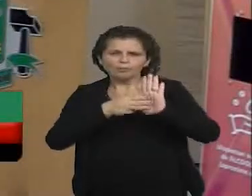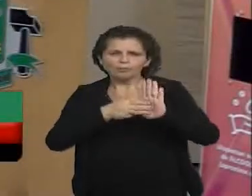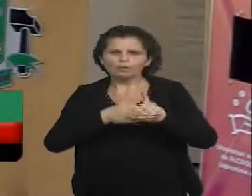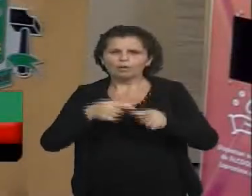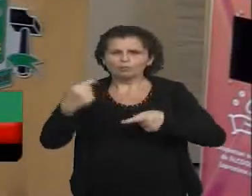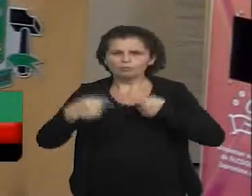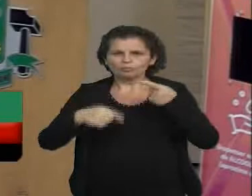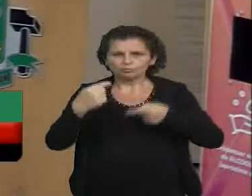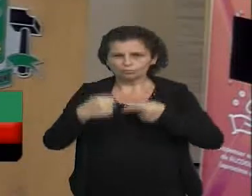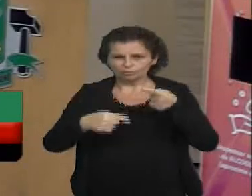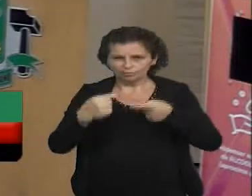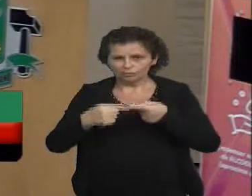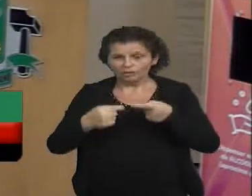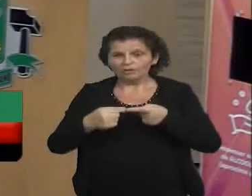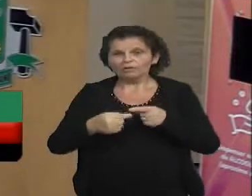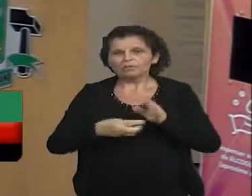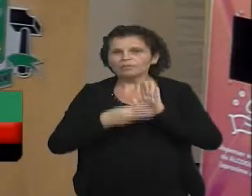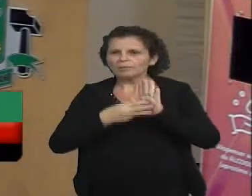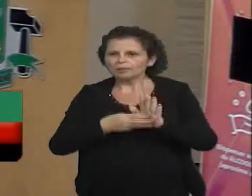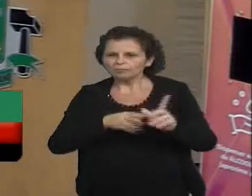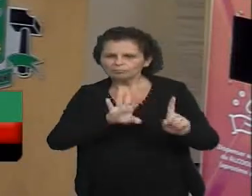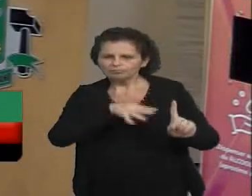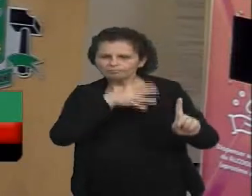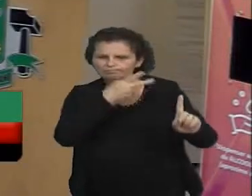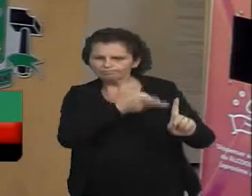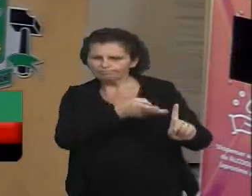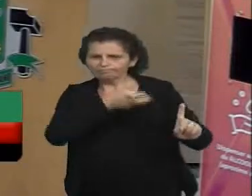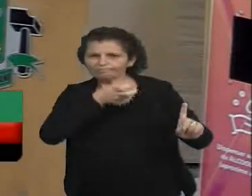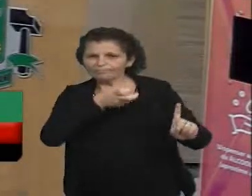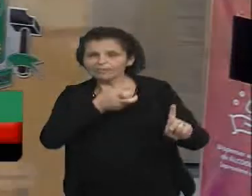Continue a discussão. A moção de reconhecimento